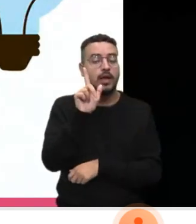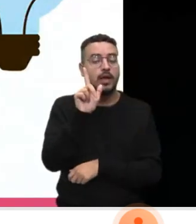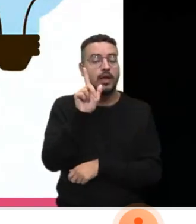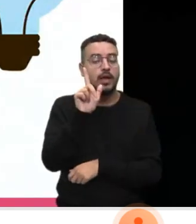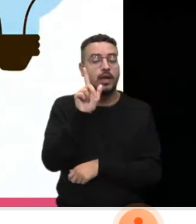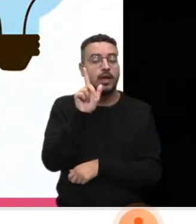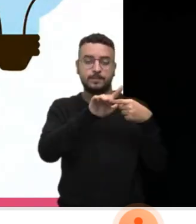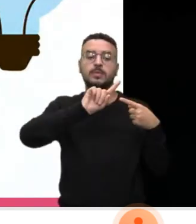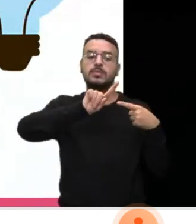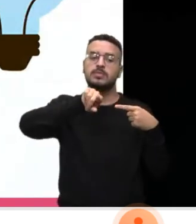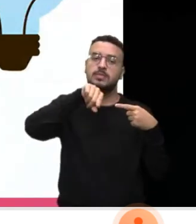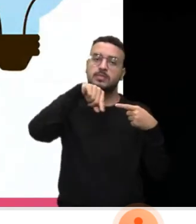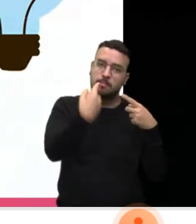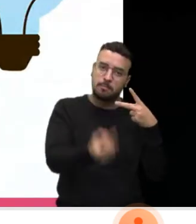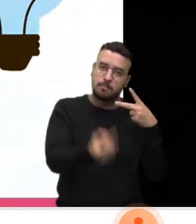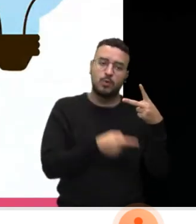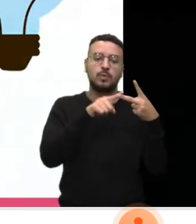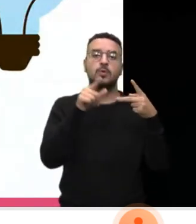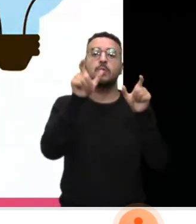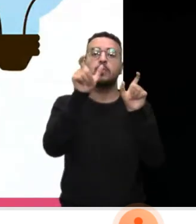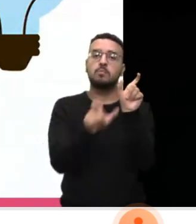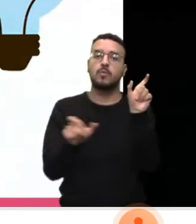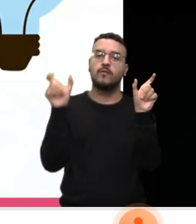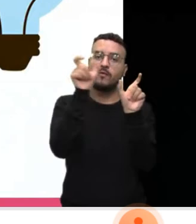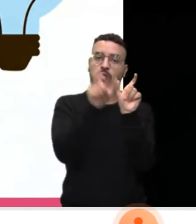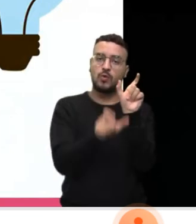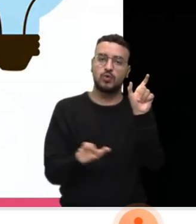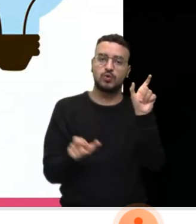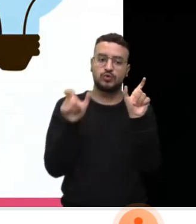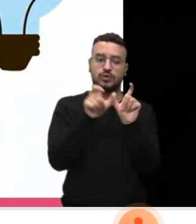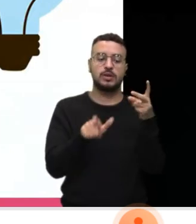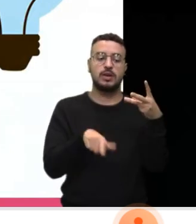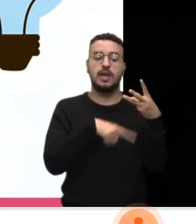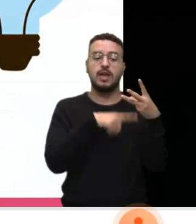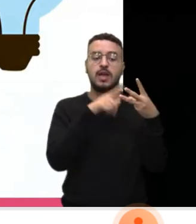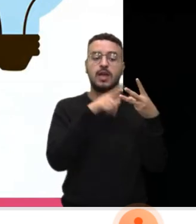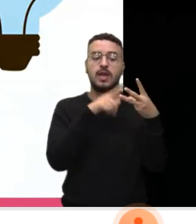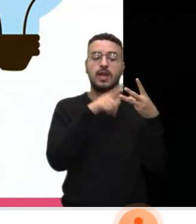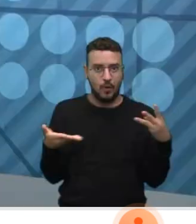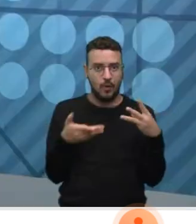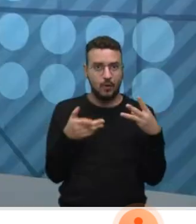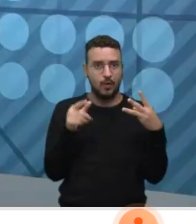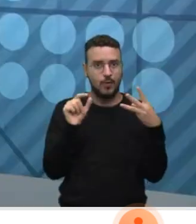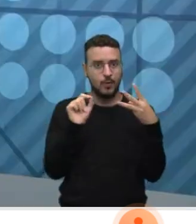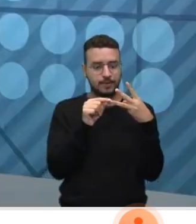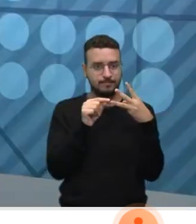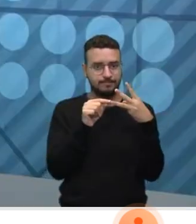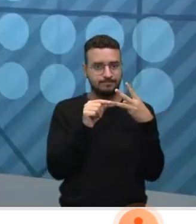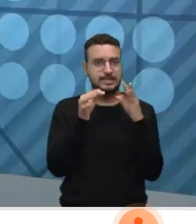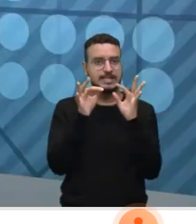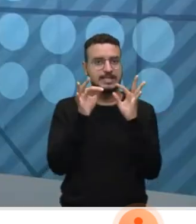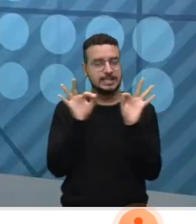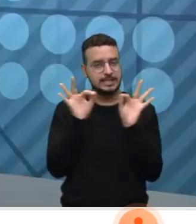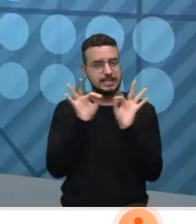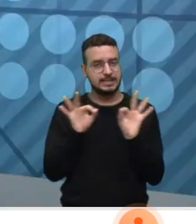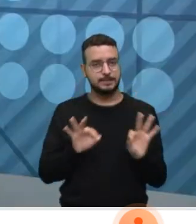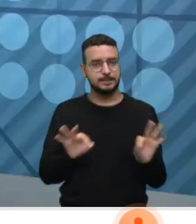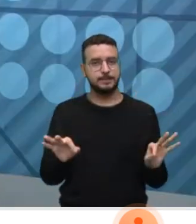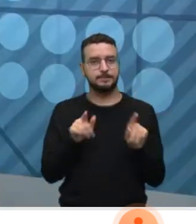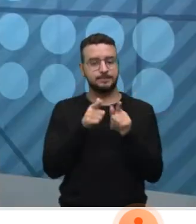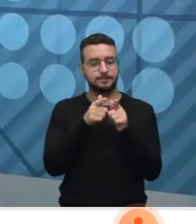a morfologia, e nós vamos avançar um pouquinho mais agora falando dos aspectos